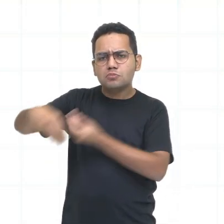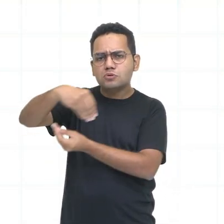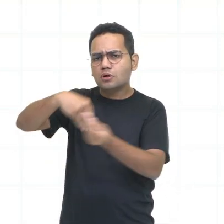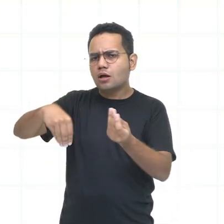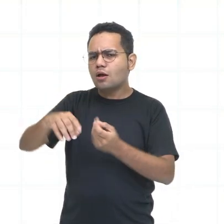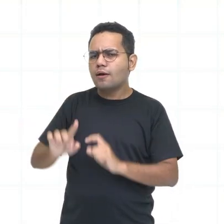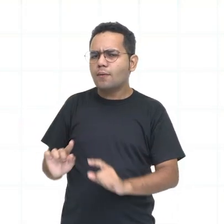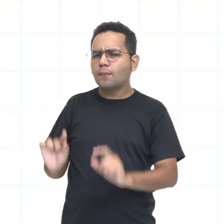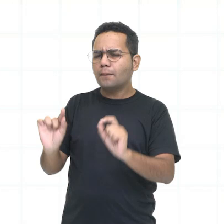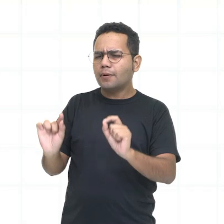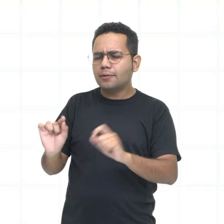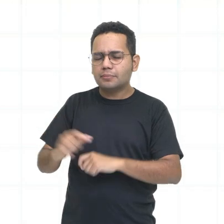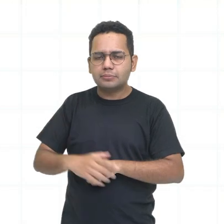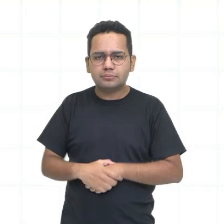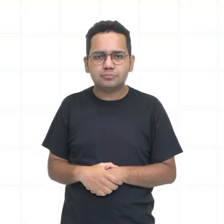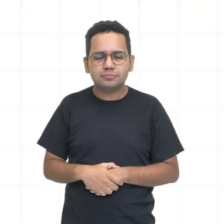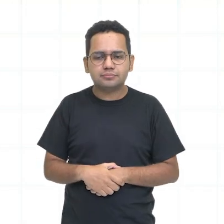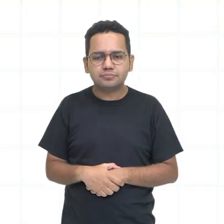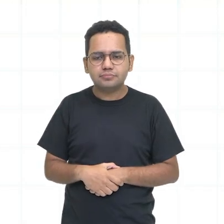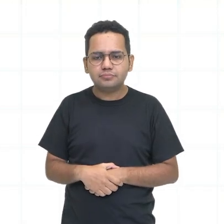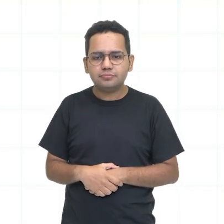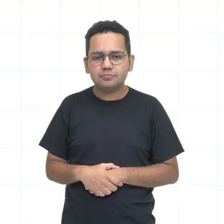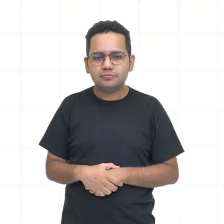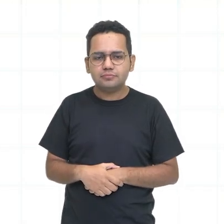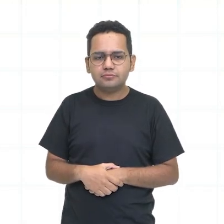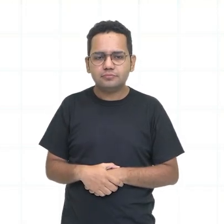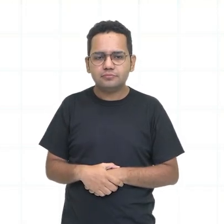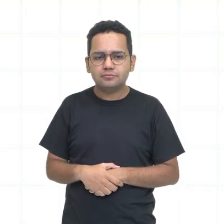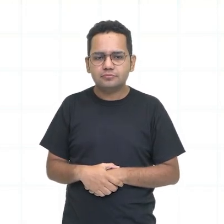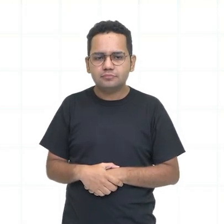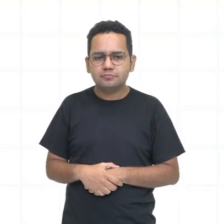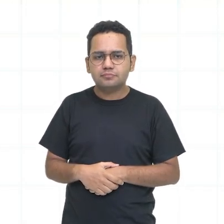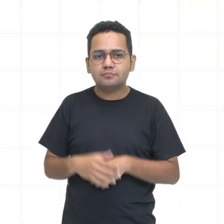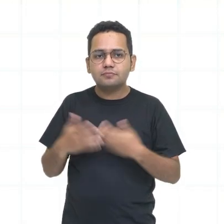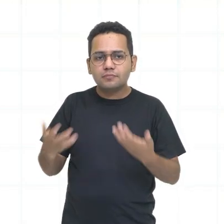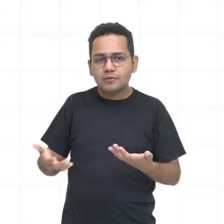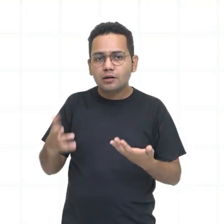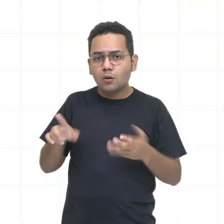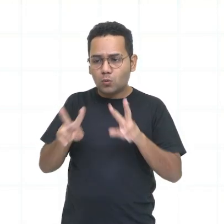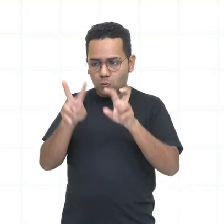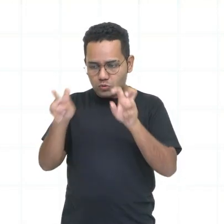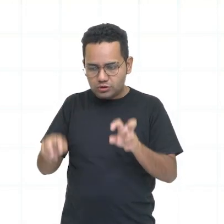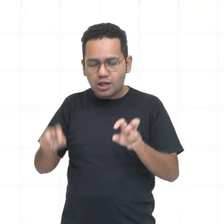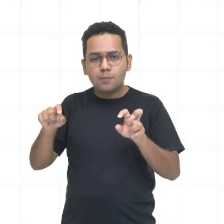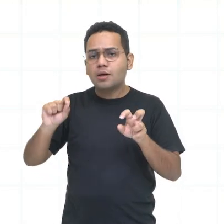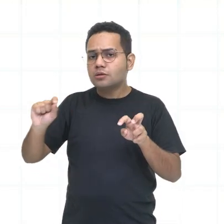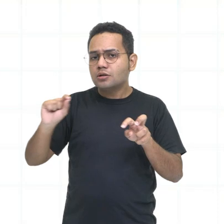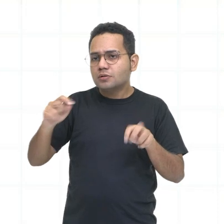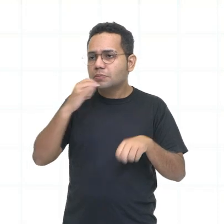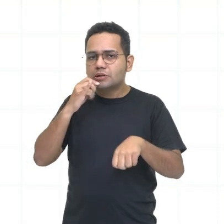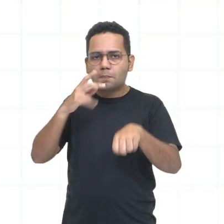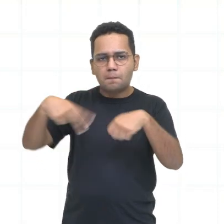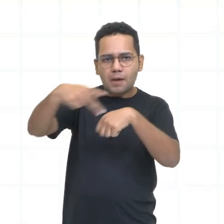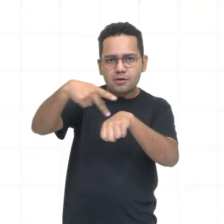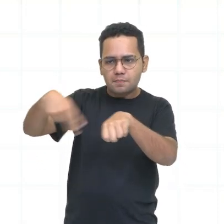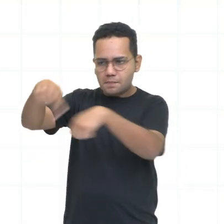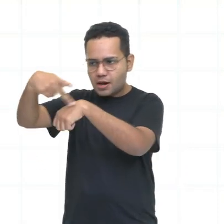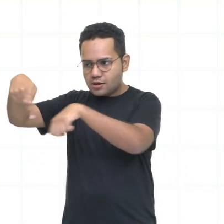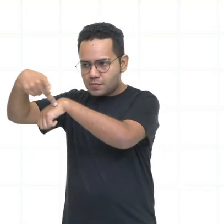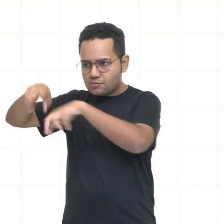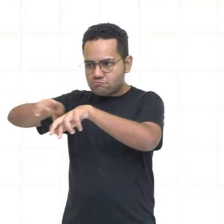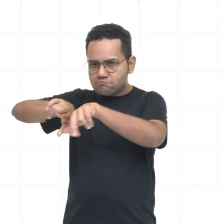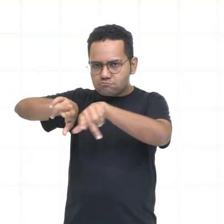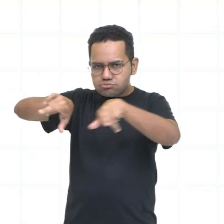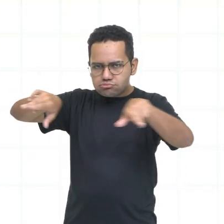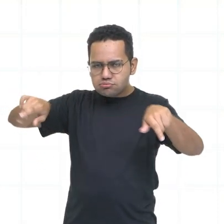para essa identidade híbrida, que pega aspectos de vários países, de várias regiões, né, que são